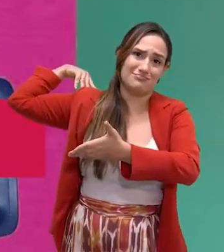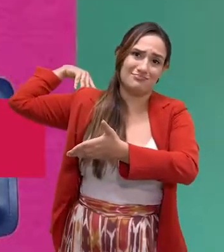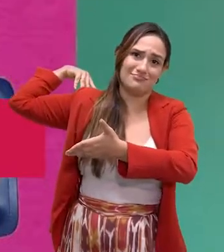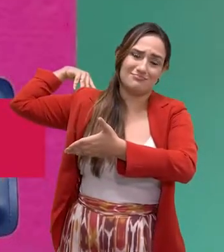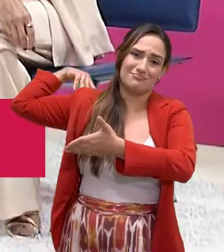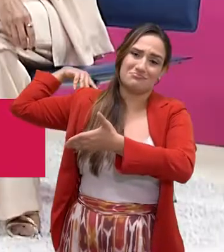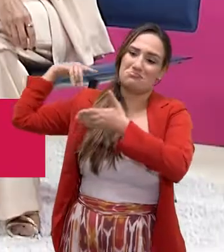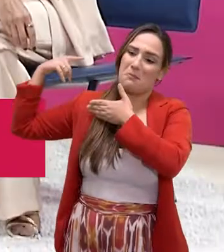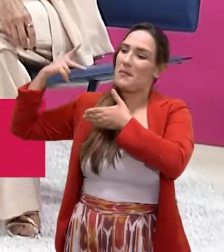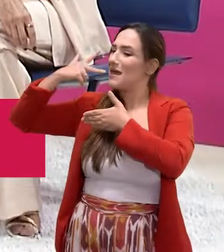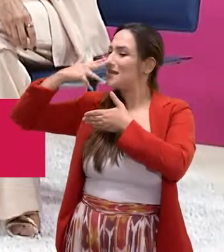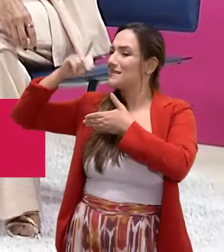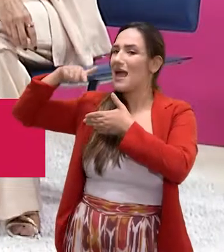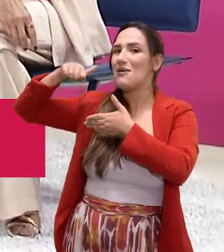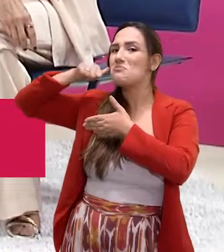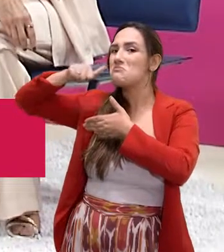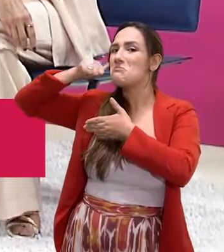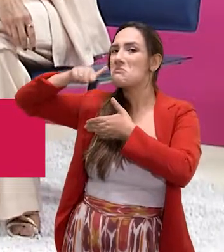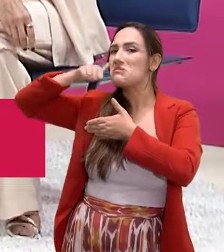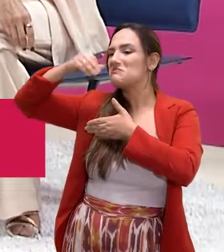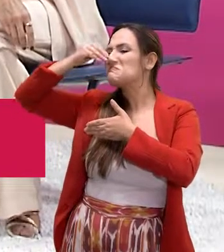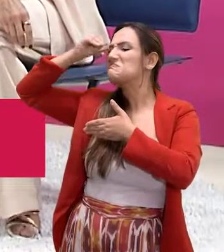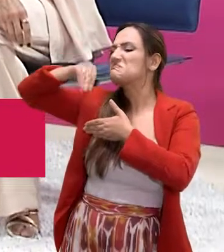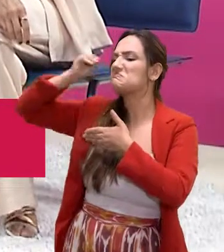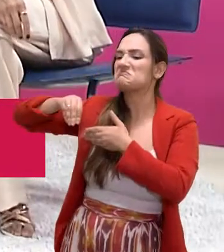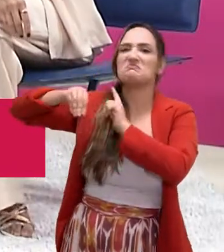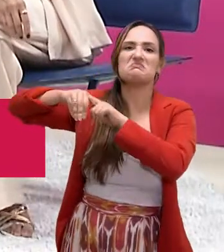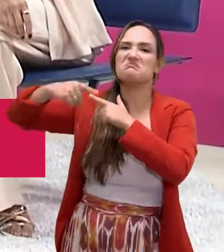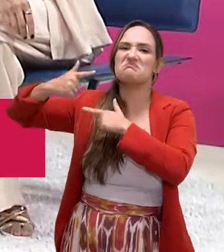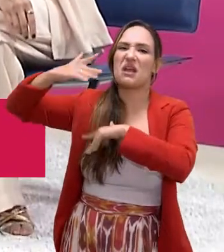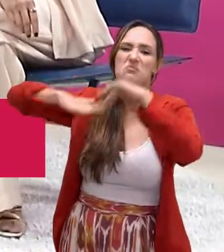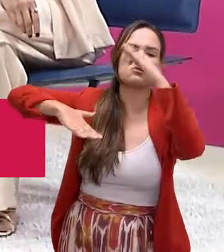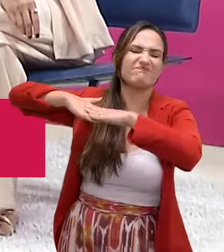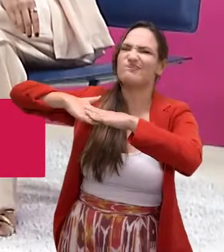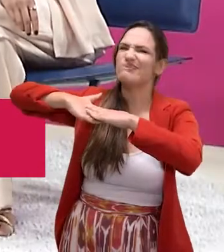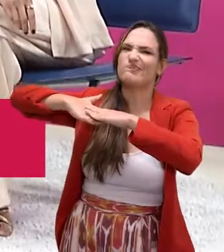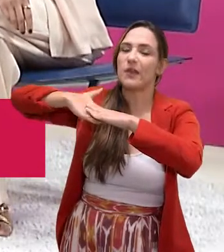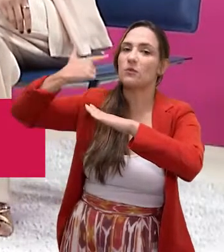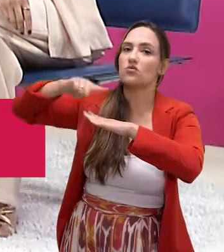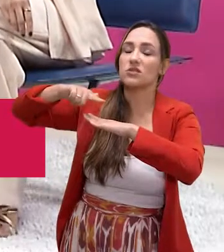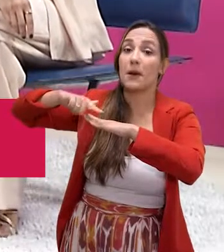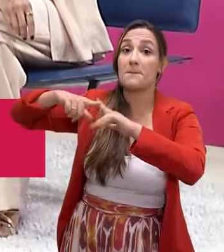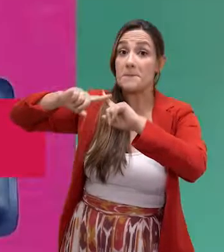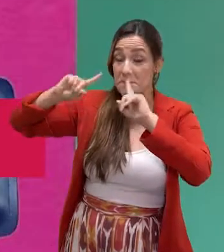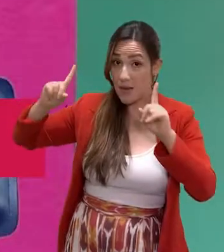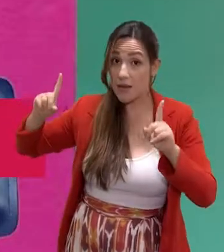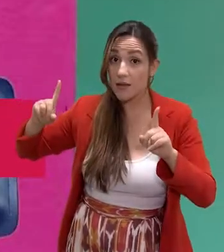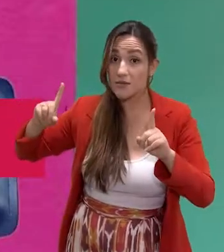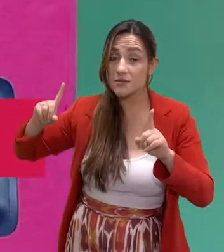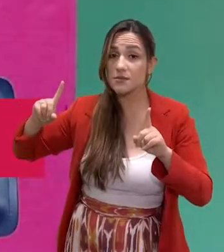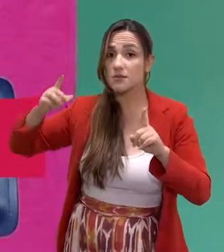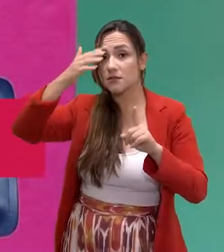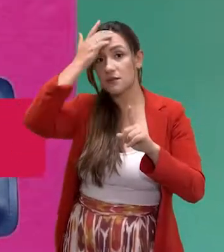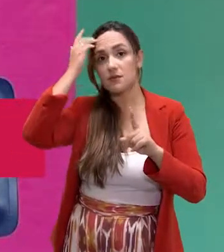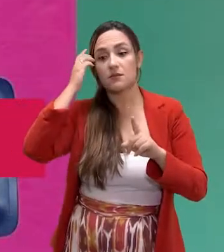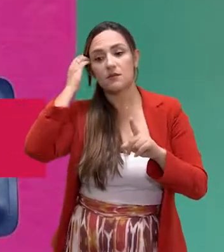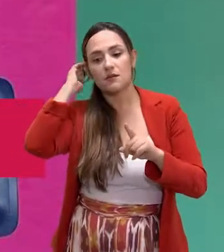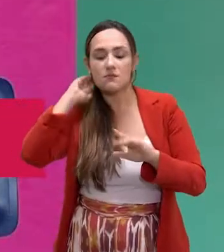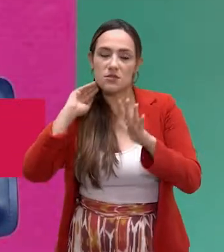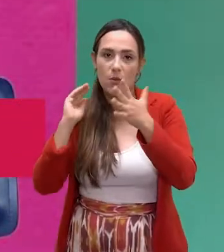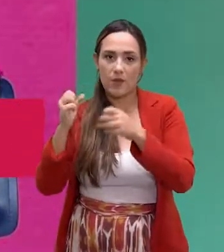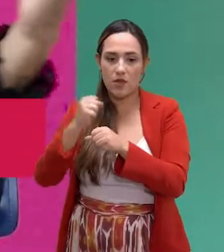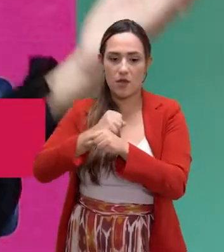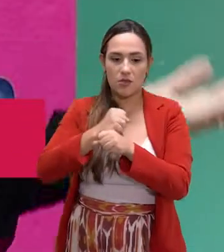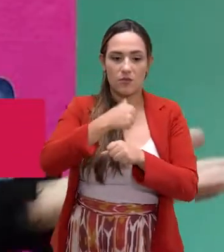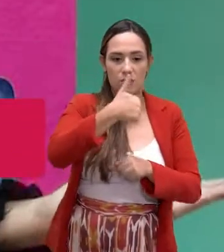pouco à margem, da sociedade com relação à questão profissional, mas assim, de pensar que na década